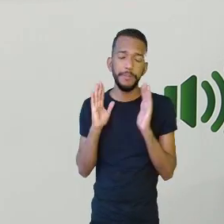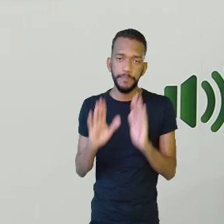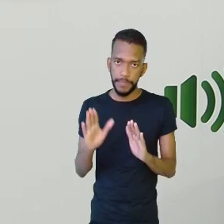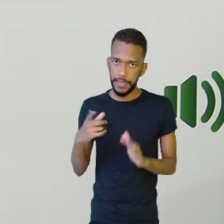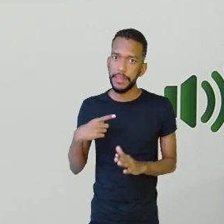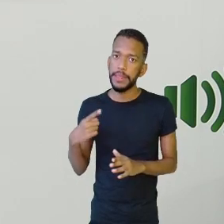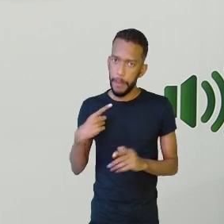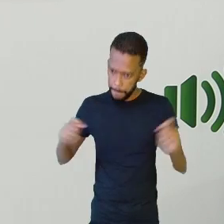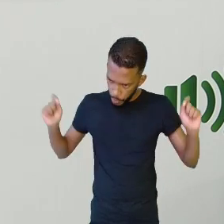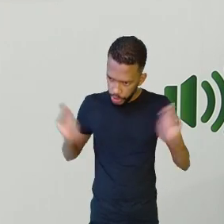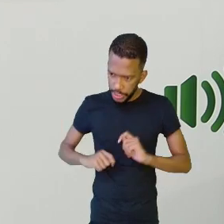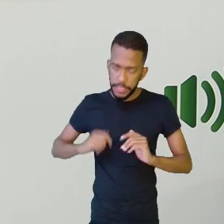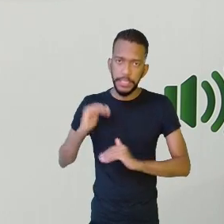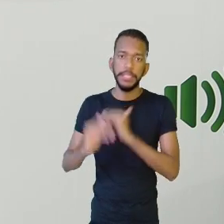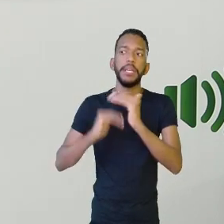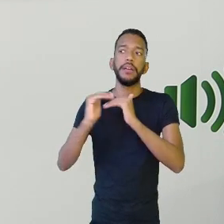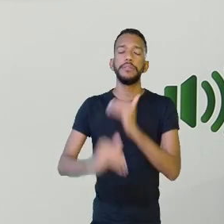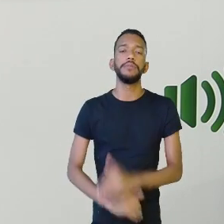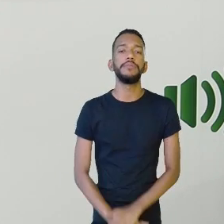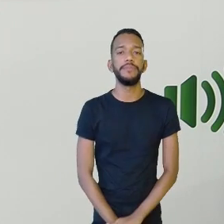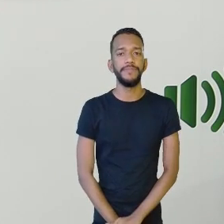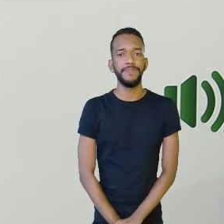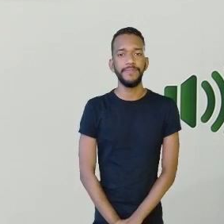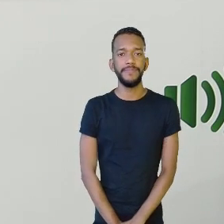um grande potencial.